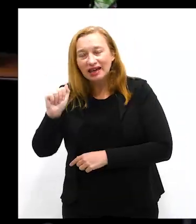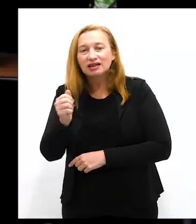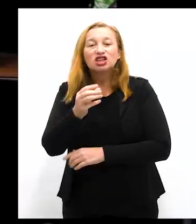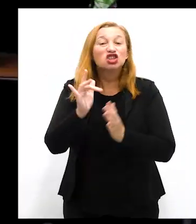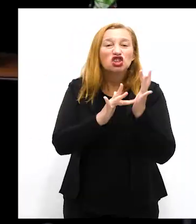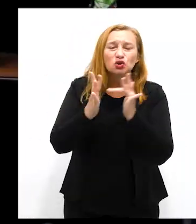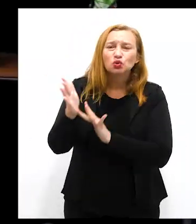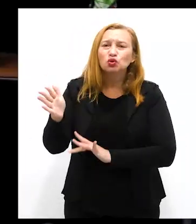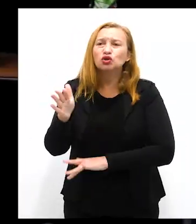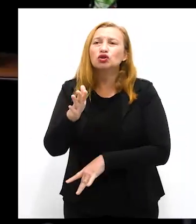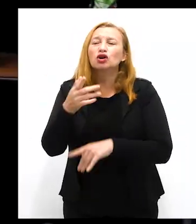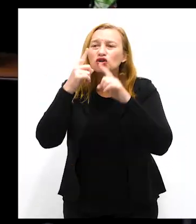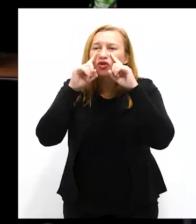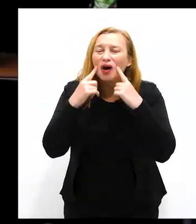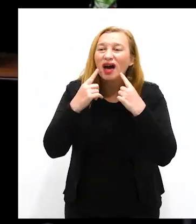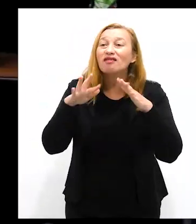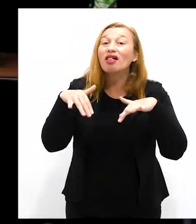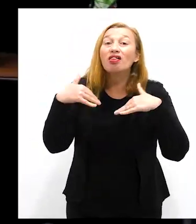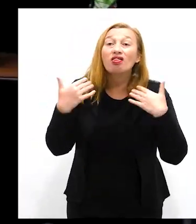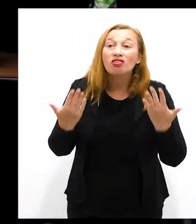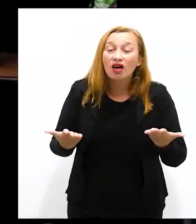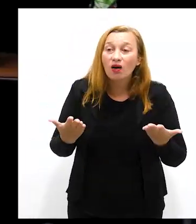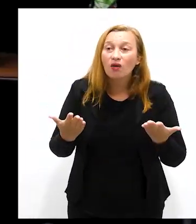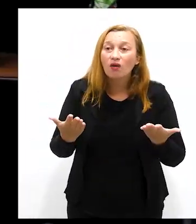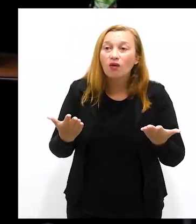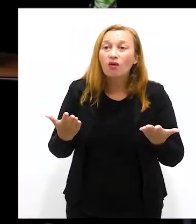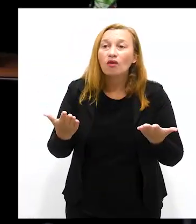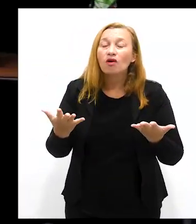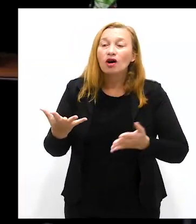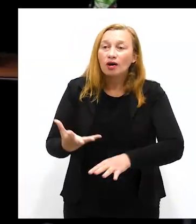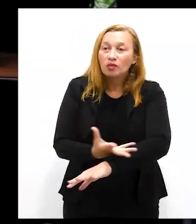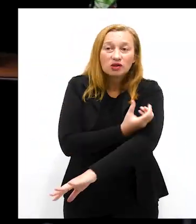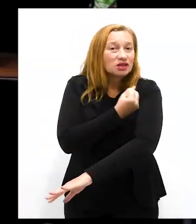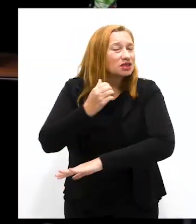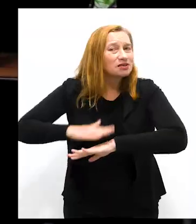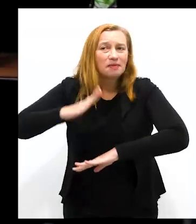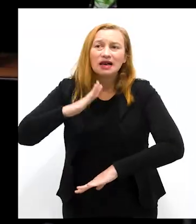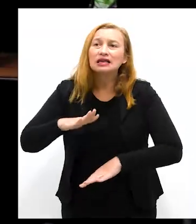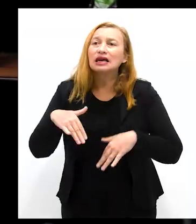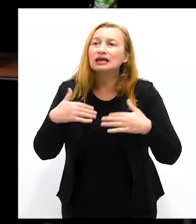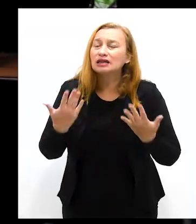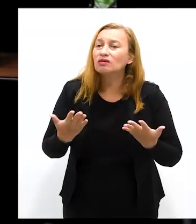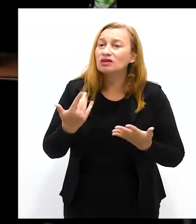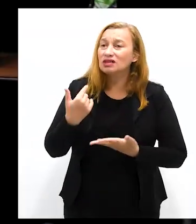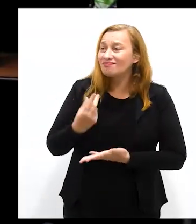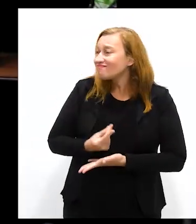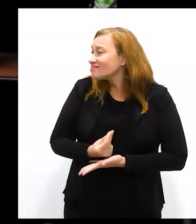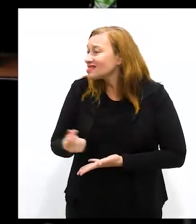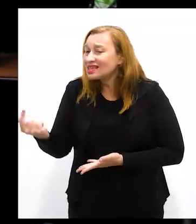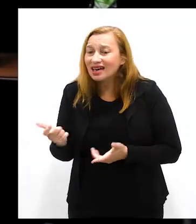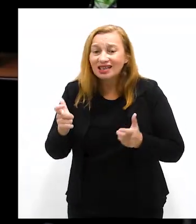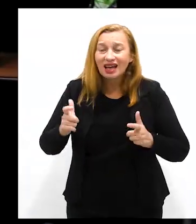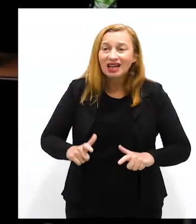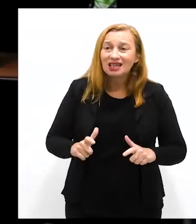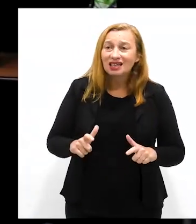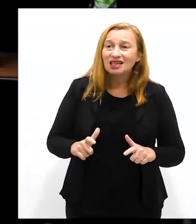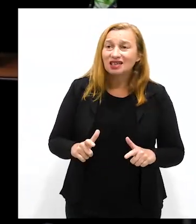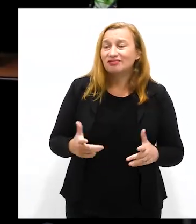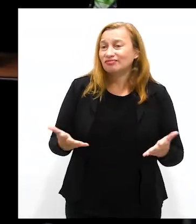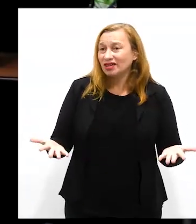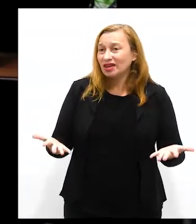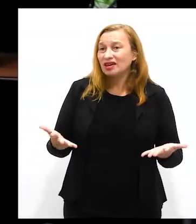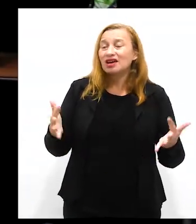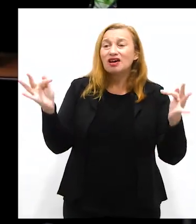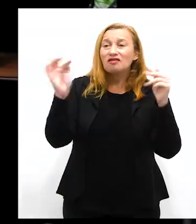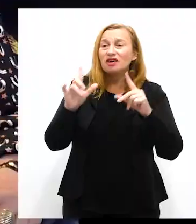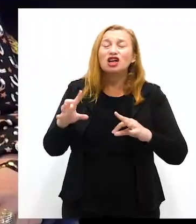Jesus chorava de verdade. Quer dizer, então, emocionante demais. E você sai dali amarrado, né?